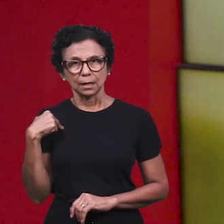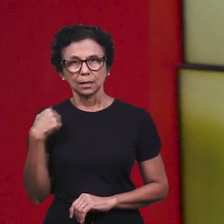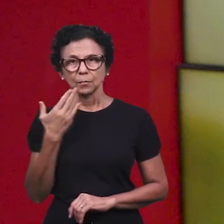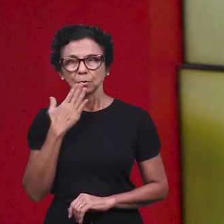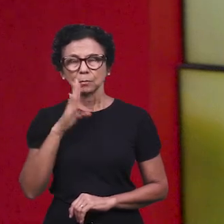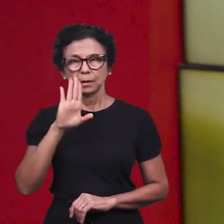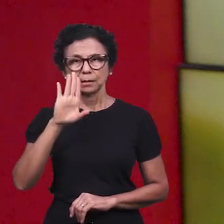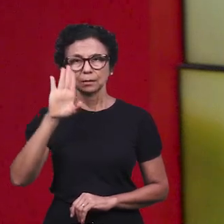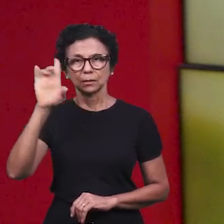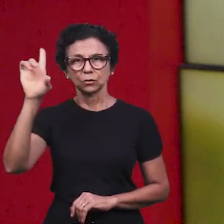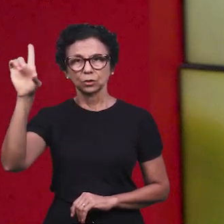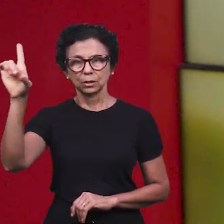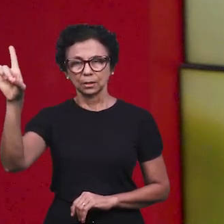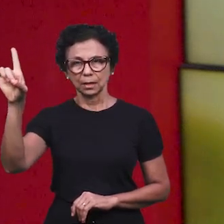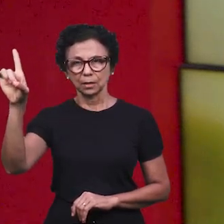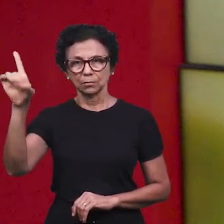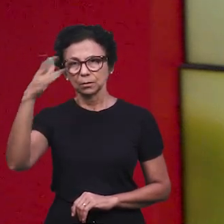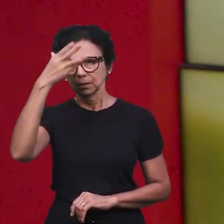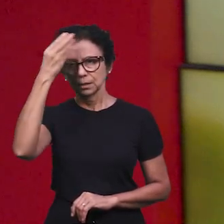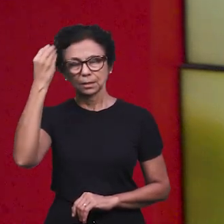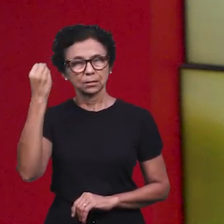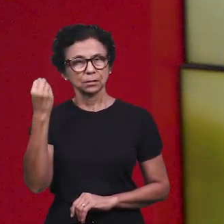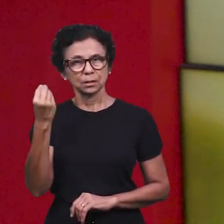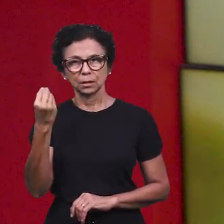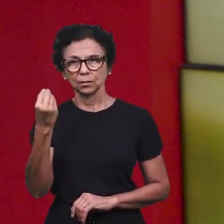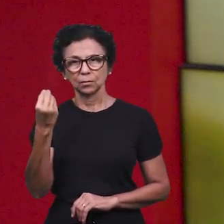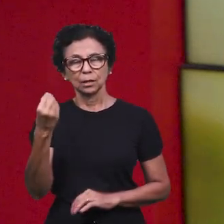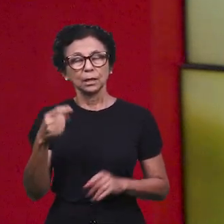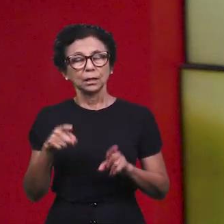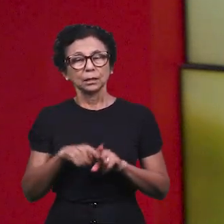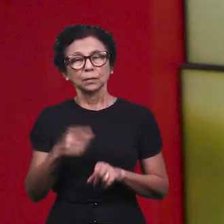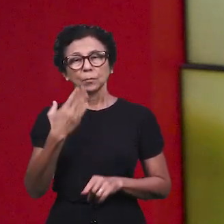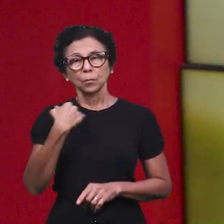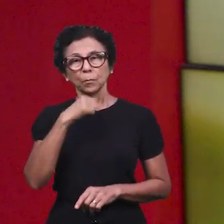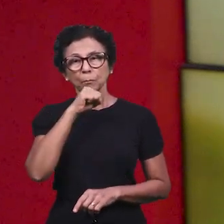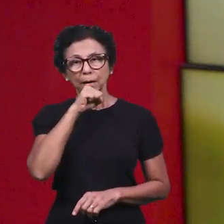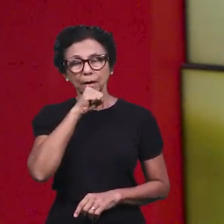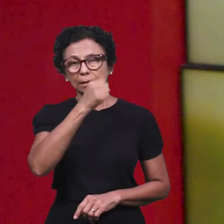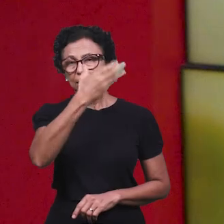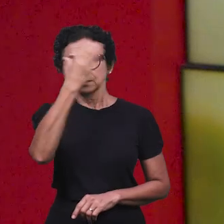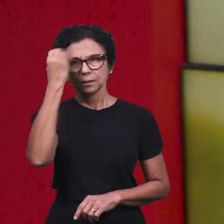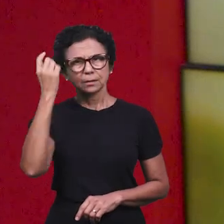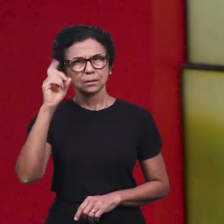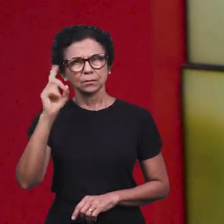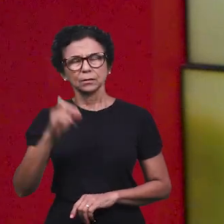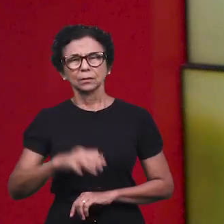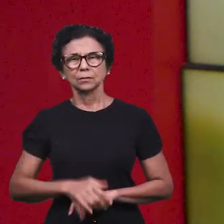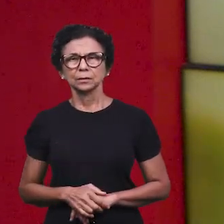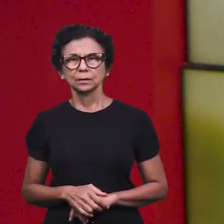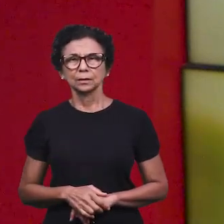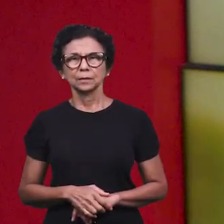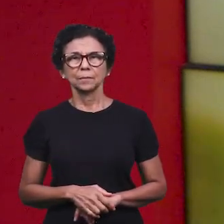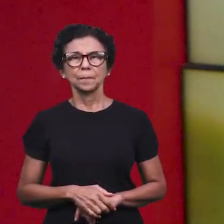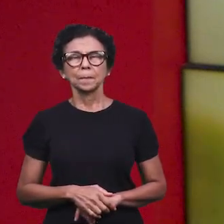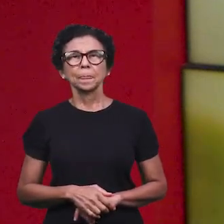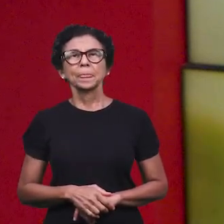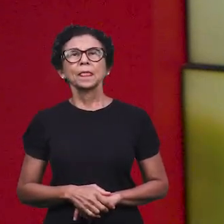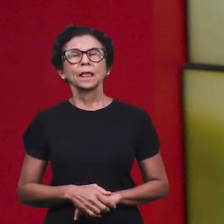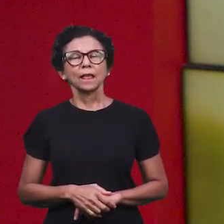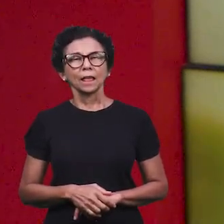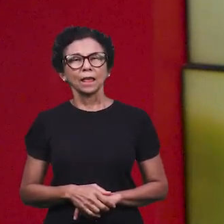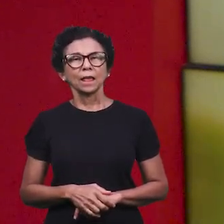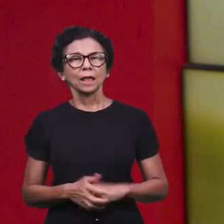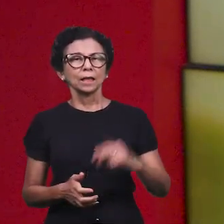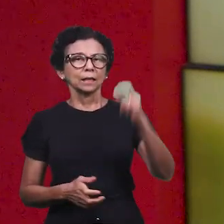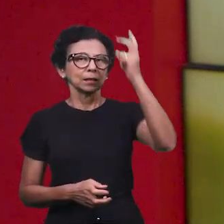promessa de Deus sobre a vida dele e do pai. Né? Ele pergunta do pai depois, quando ele está lá no Egito. Isso é